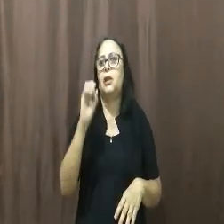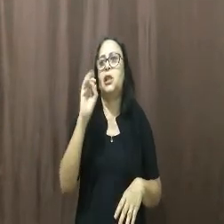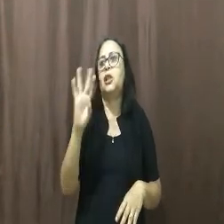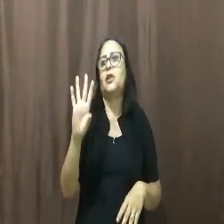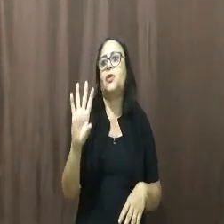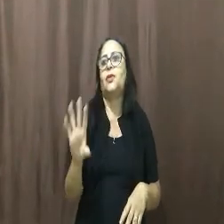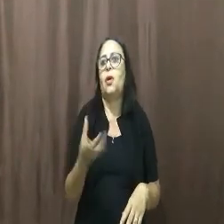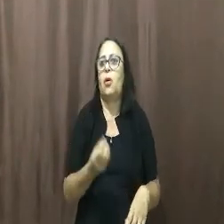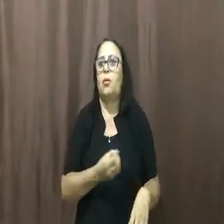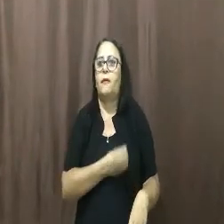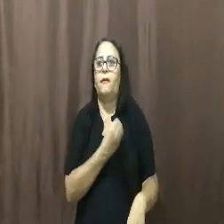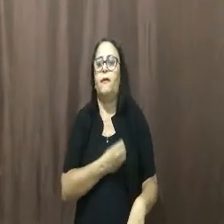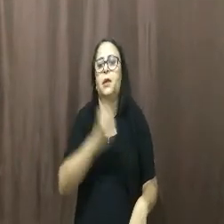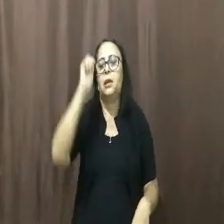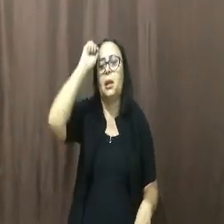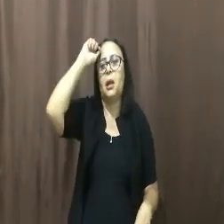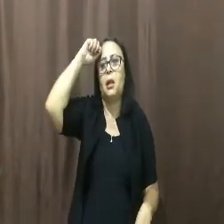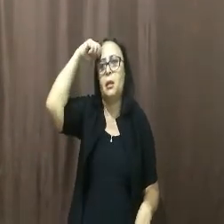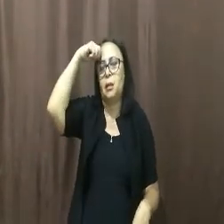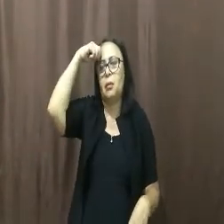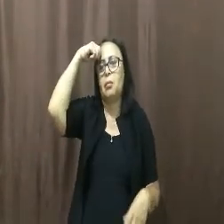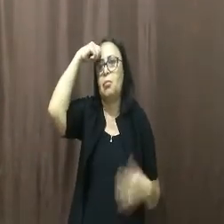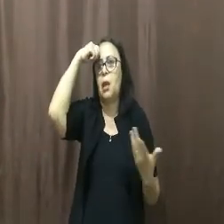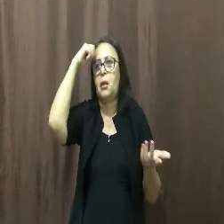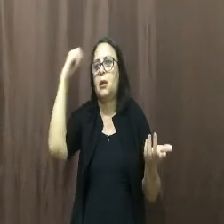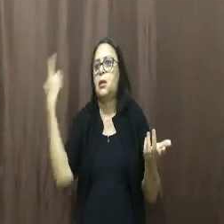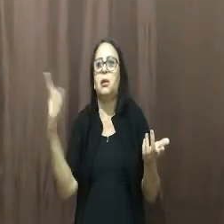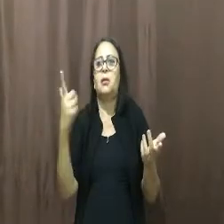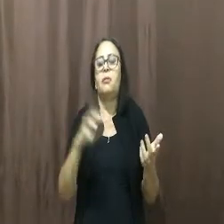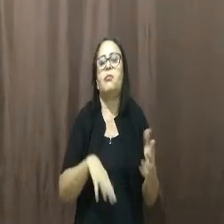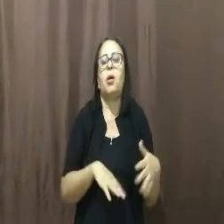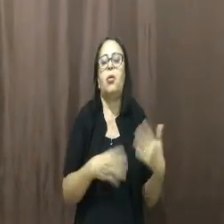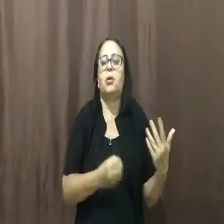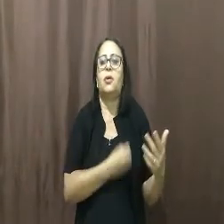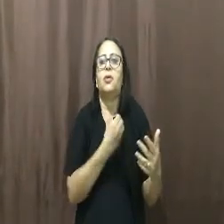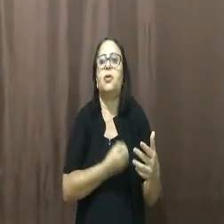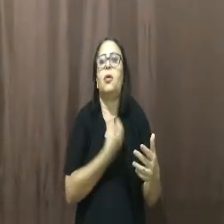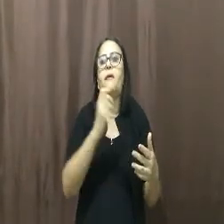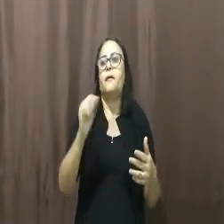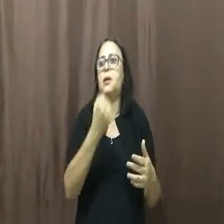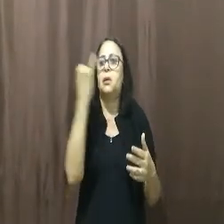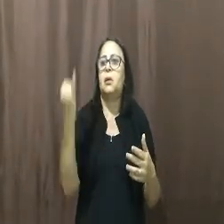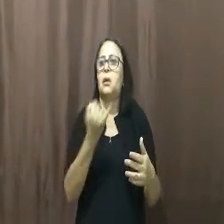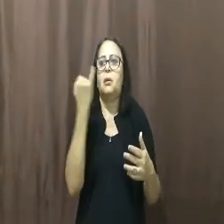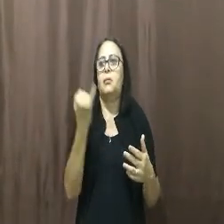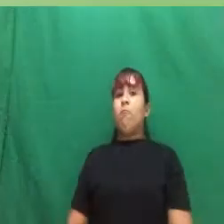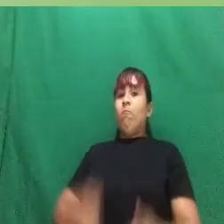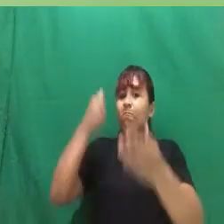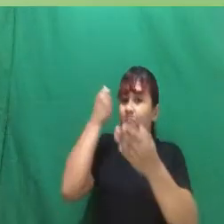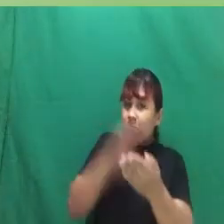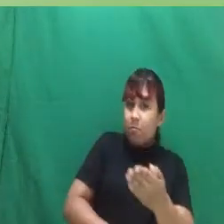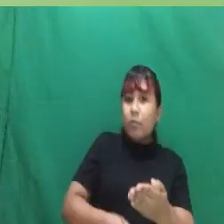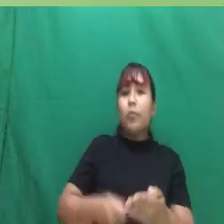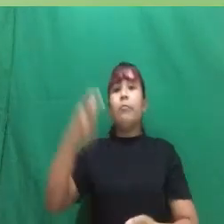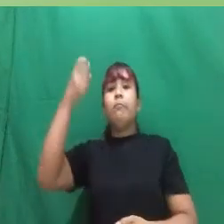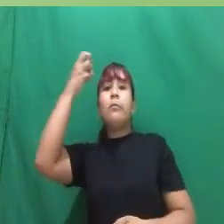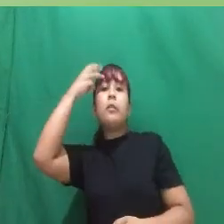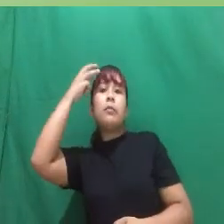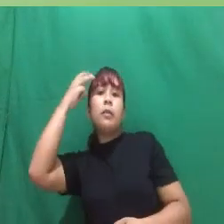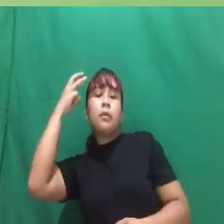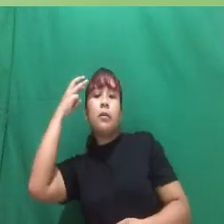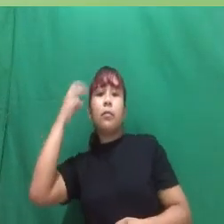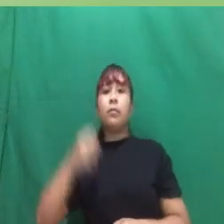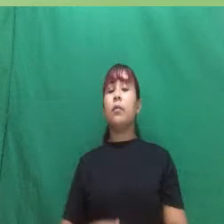que, olha, só vidas importam, vidas, no, pra que vidas negras? Ora só, quem é que é